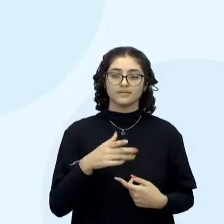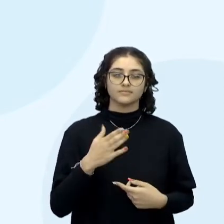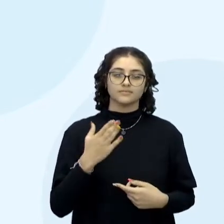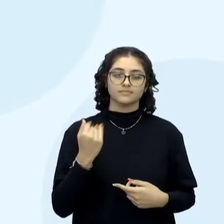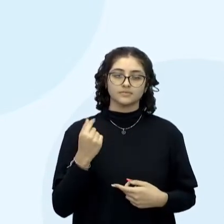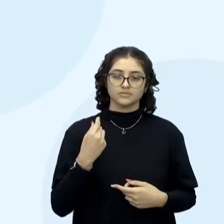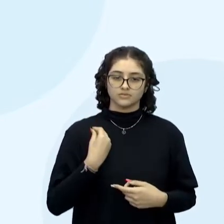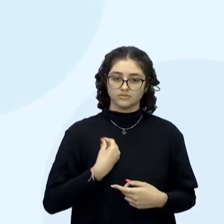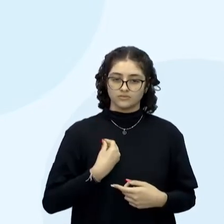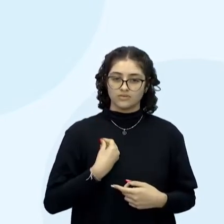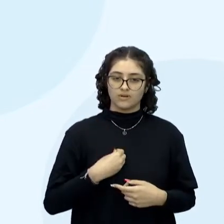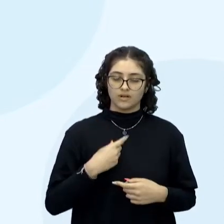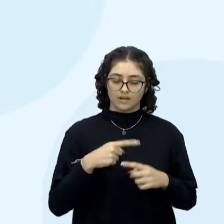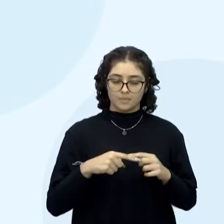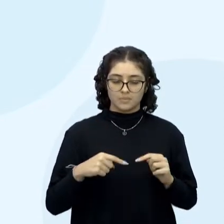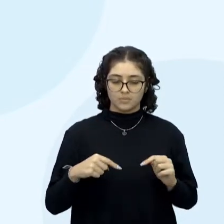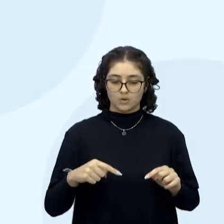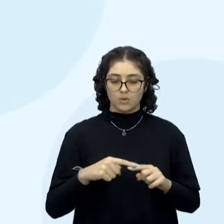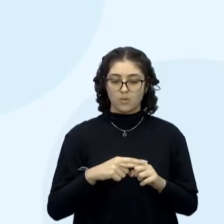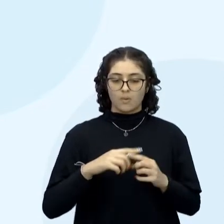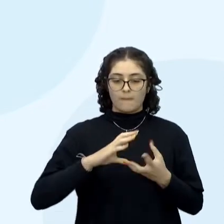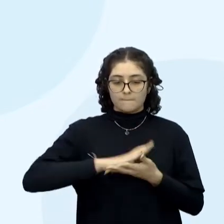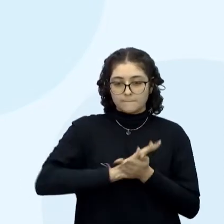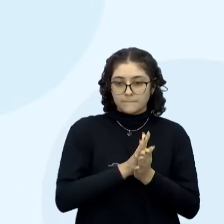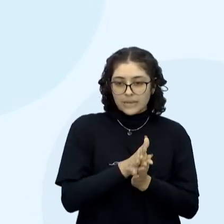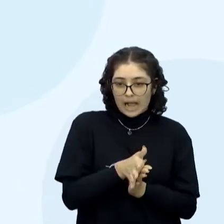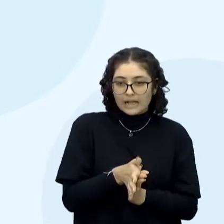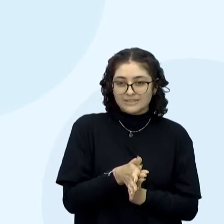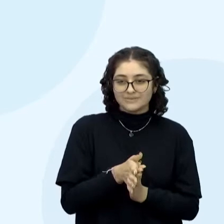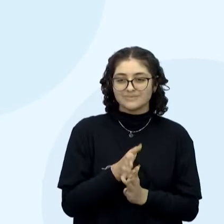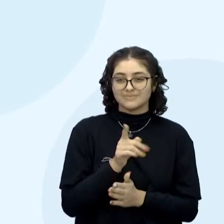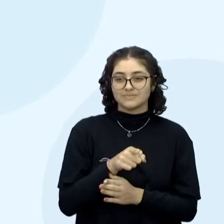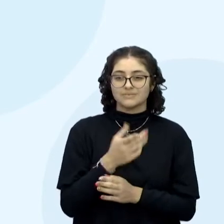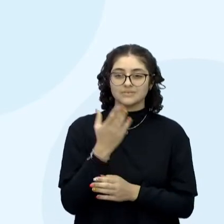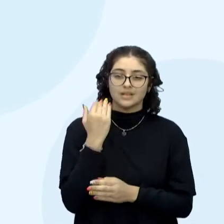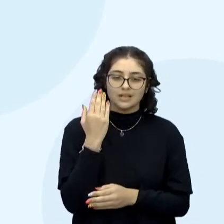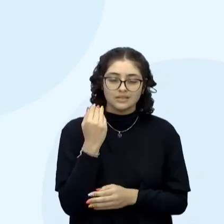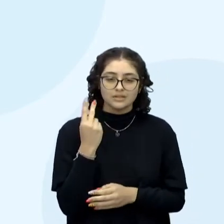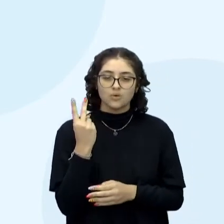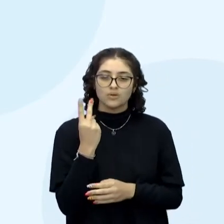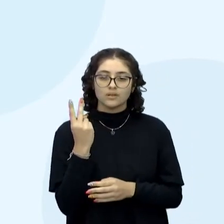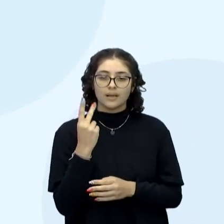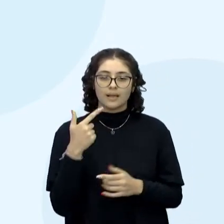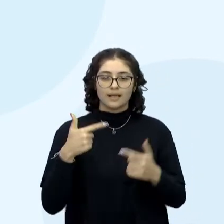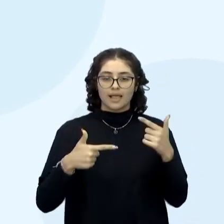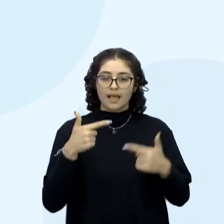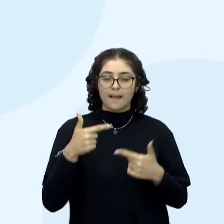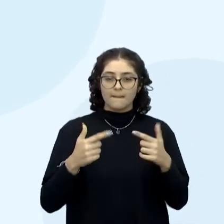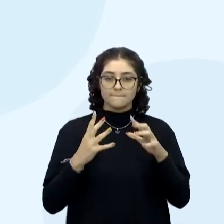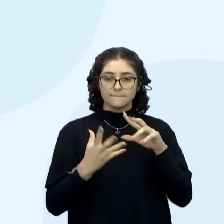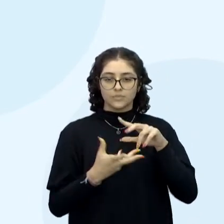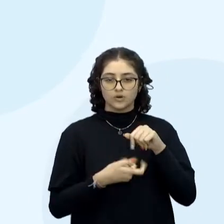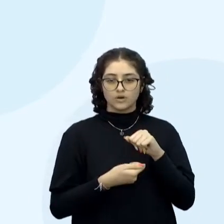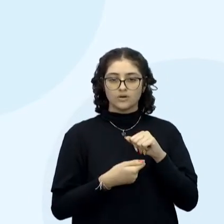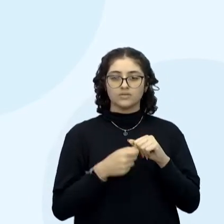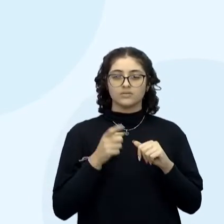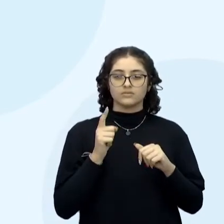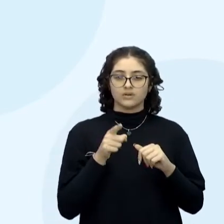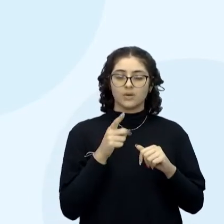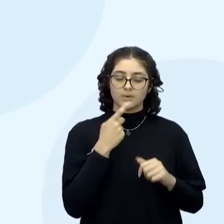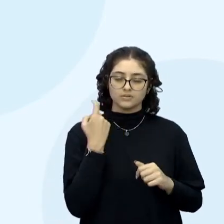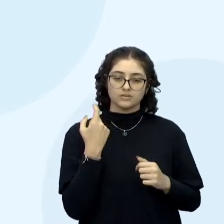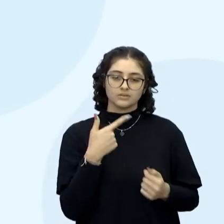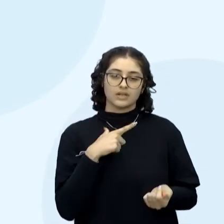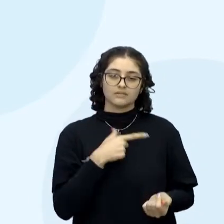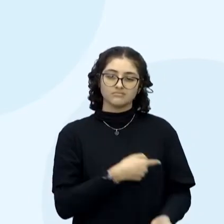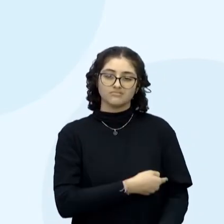de extermínio, e aqui ela está se referindo, né, à Segunda Guerra Mundial, os internados nos